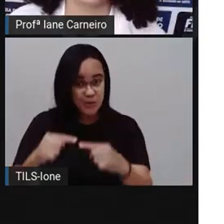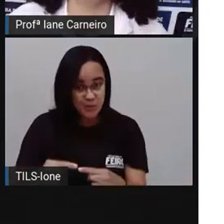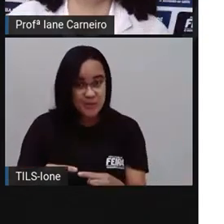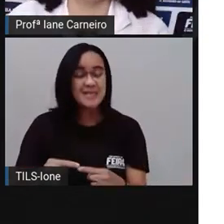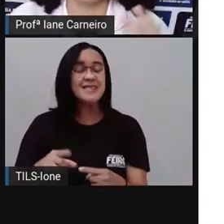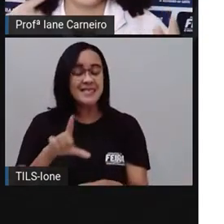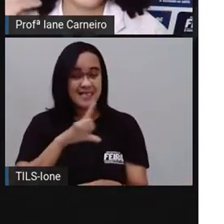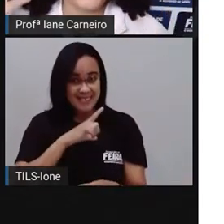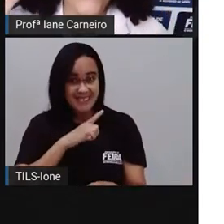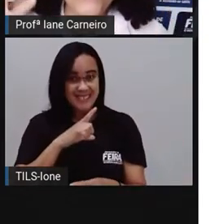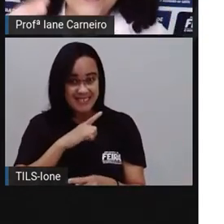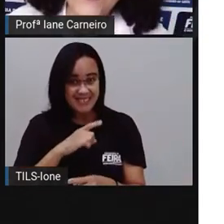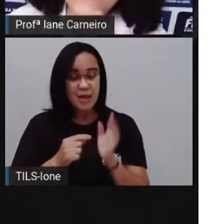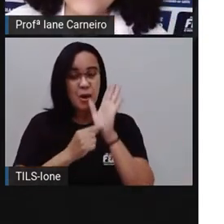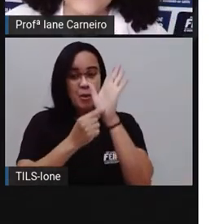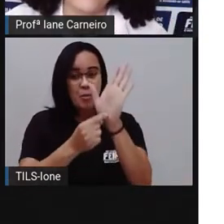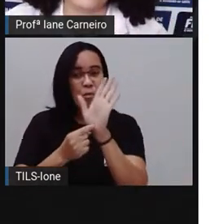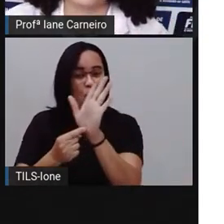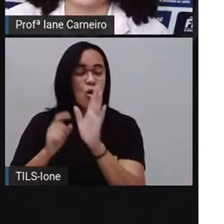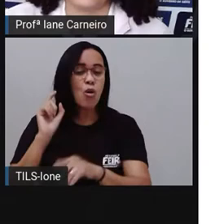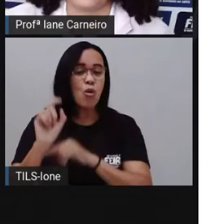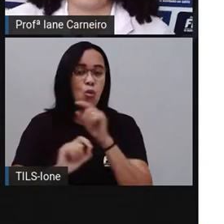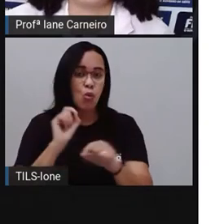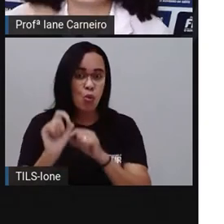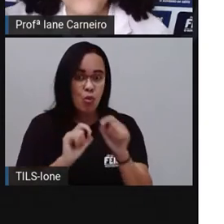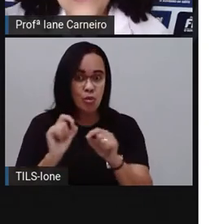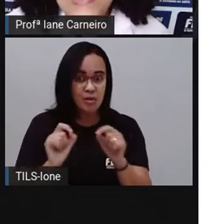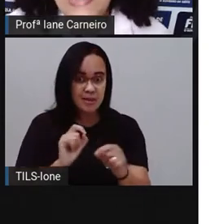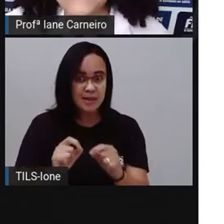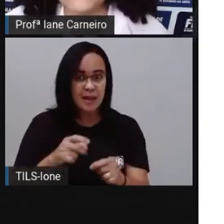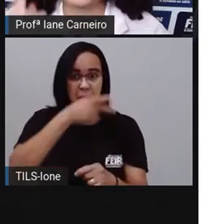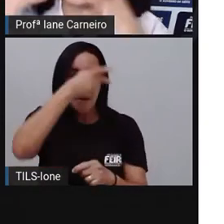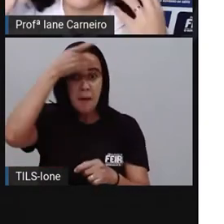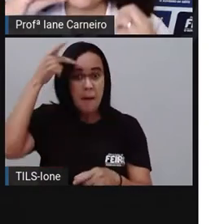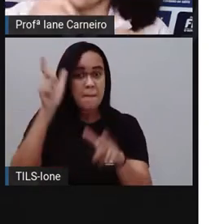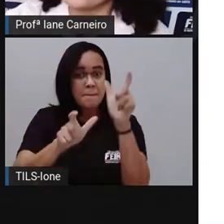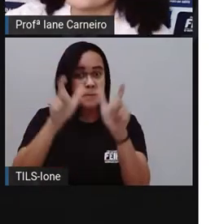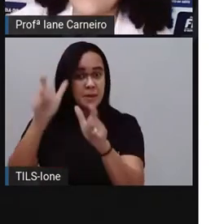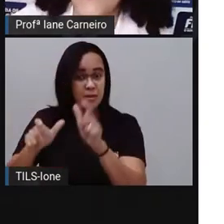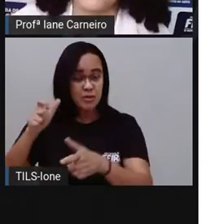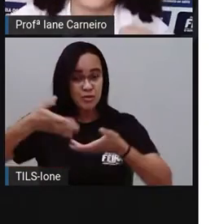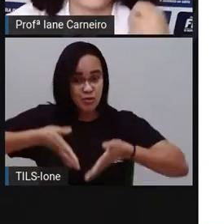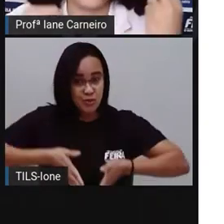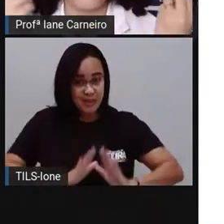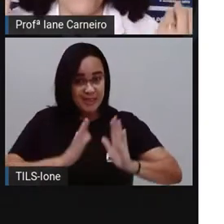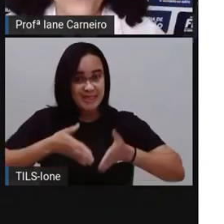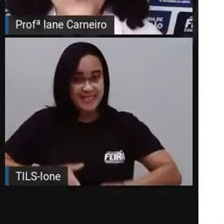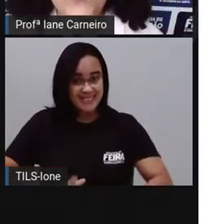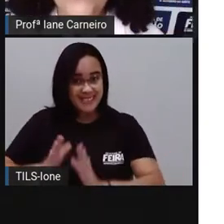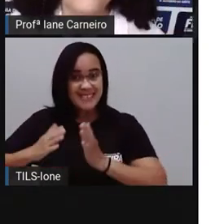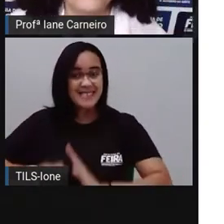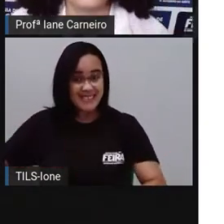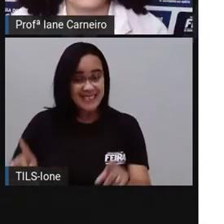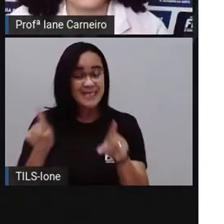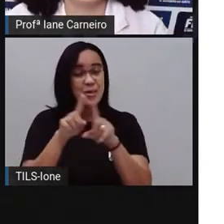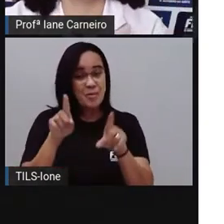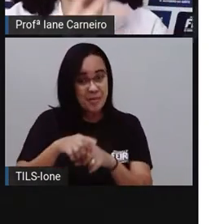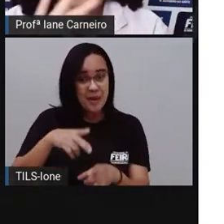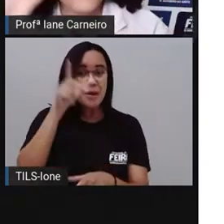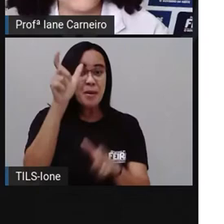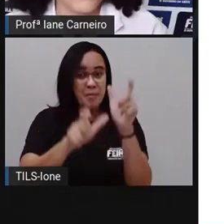diferenciada, né, mostra toda a nossa pessoas, né, que nasceram em nossa cidade, são famosos hoje, então